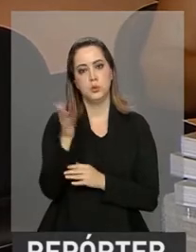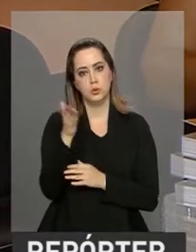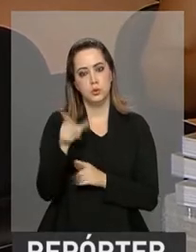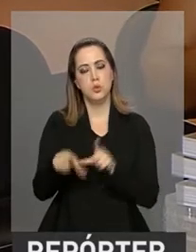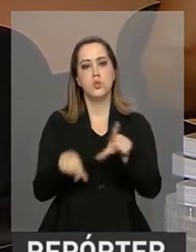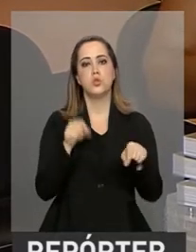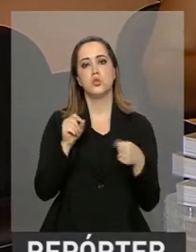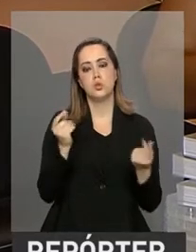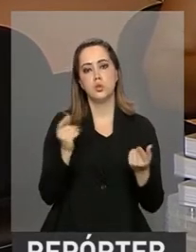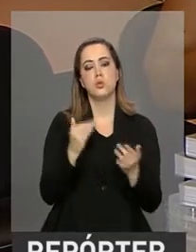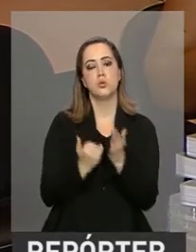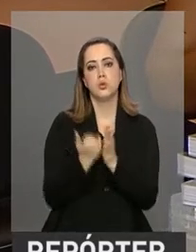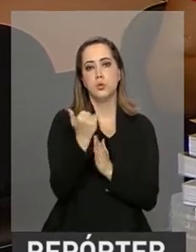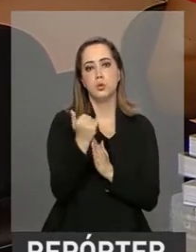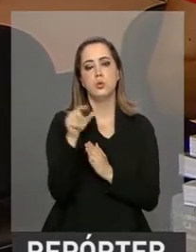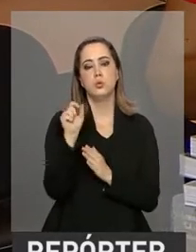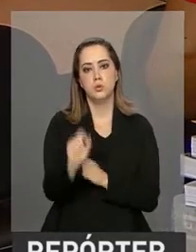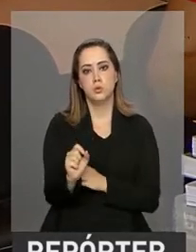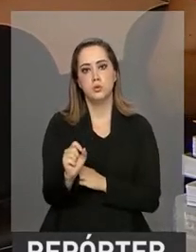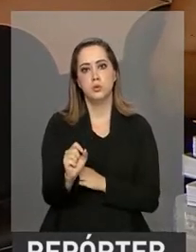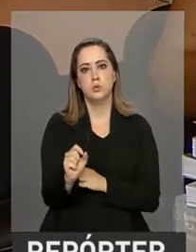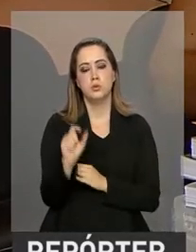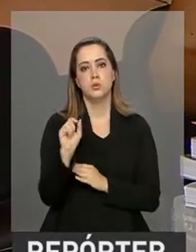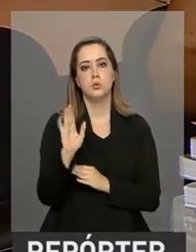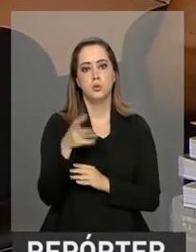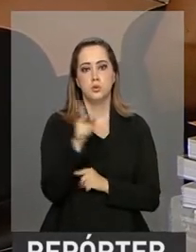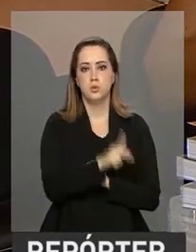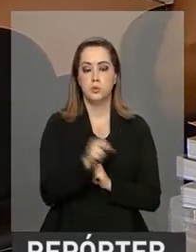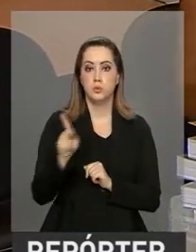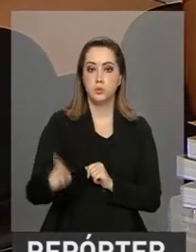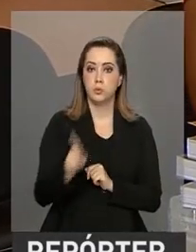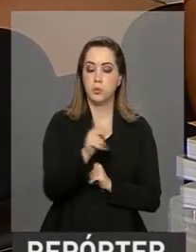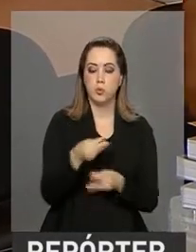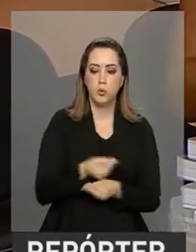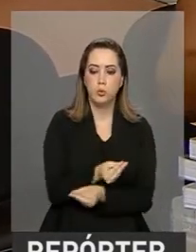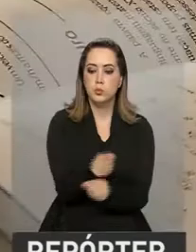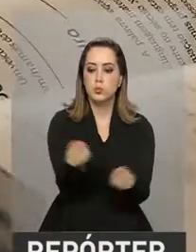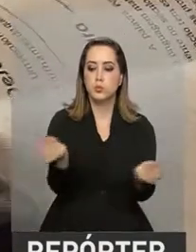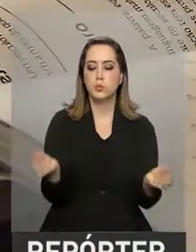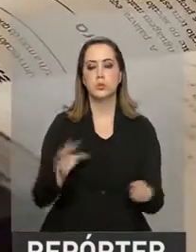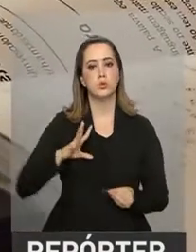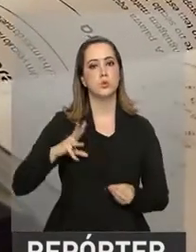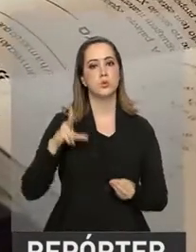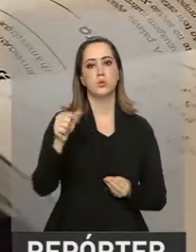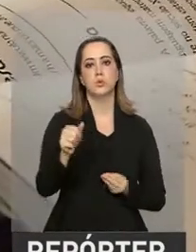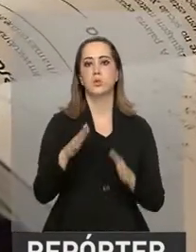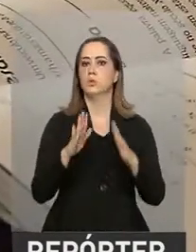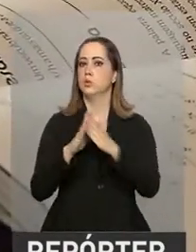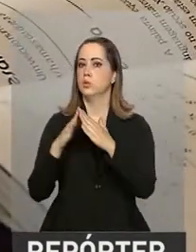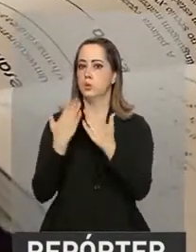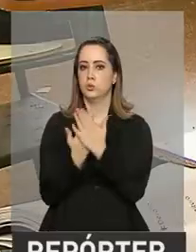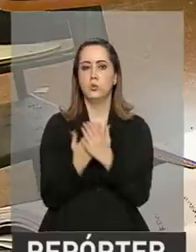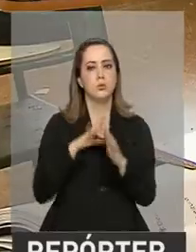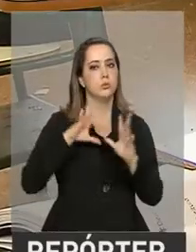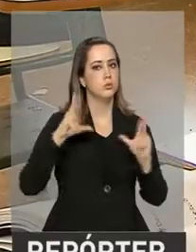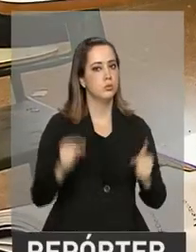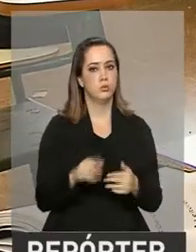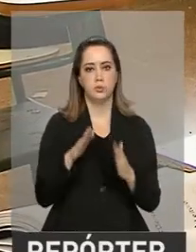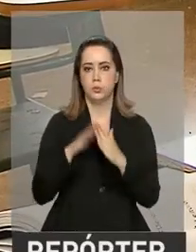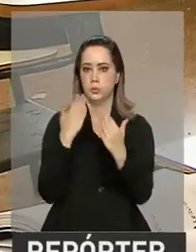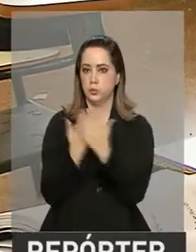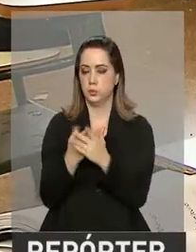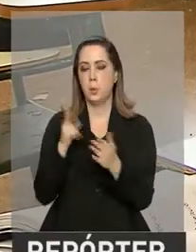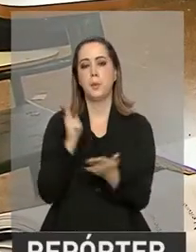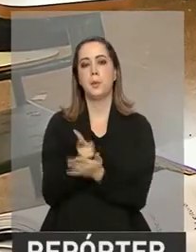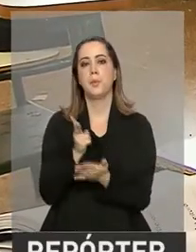esses livros escolhido pela maioria das escolas pela maioria dos professores serão distribuídos para todas as escolas mesmo aquelas que não